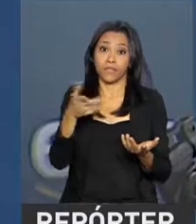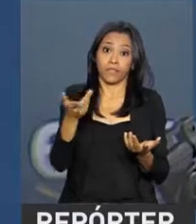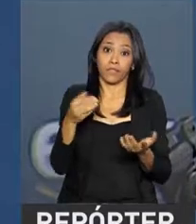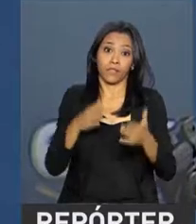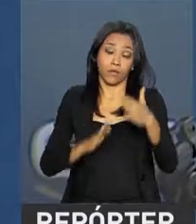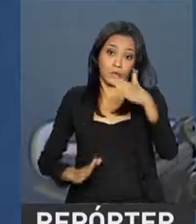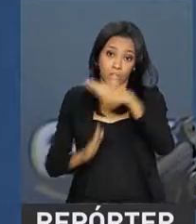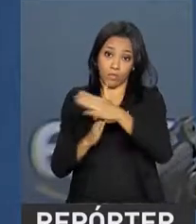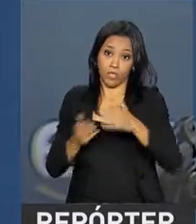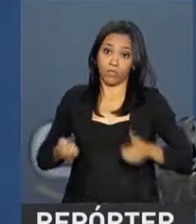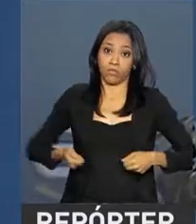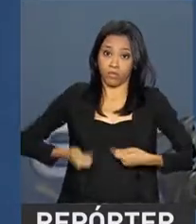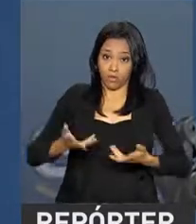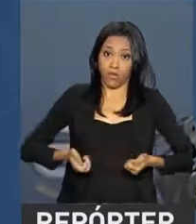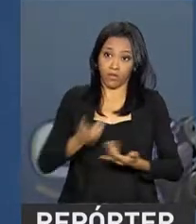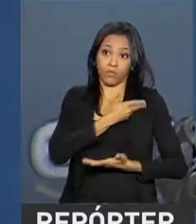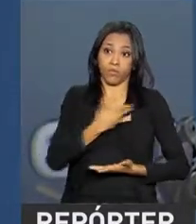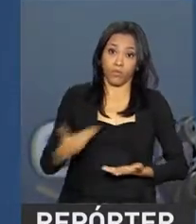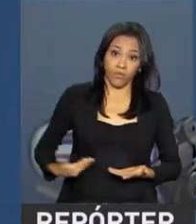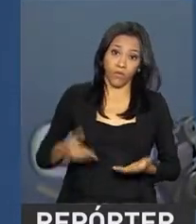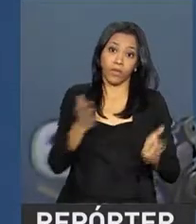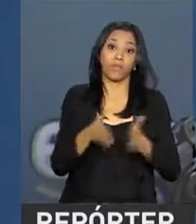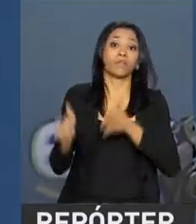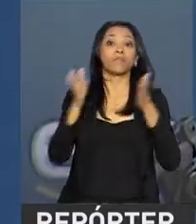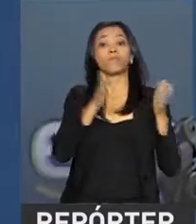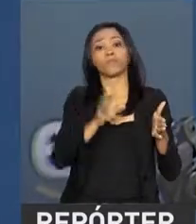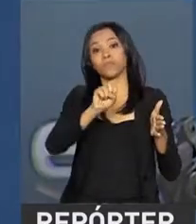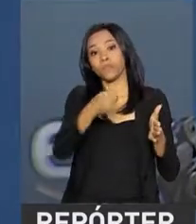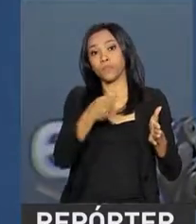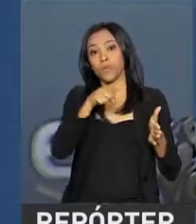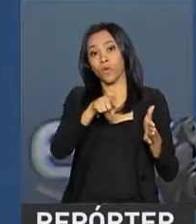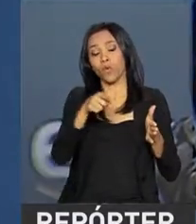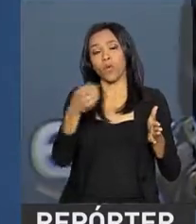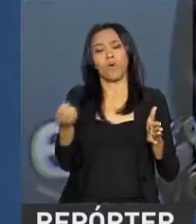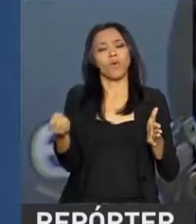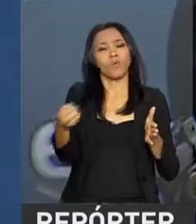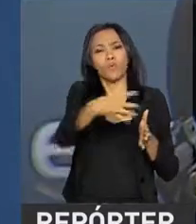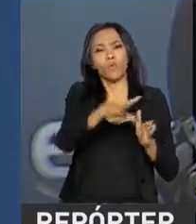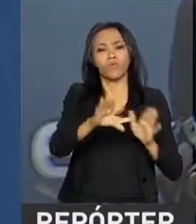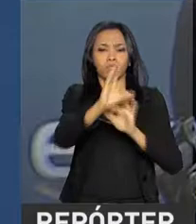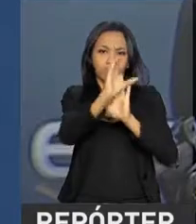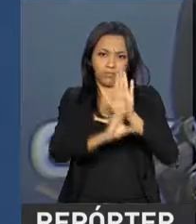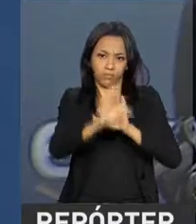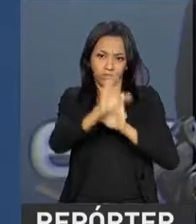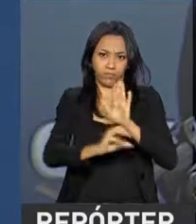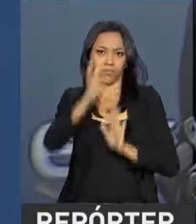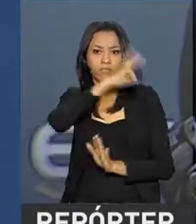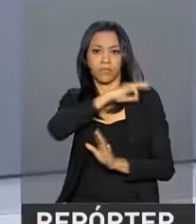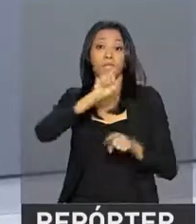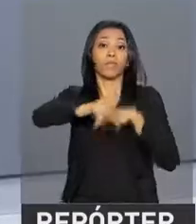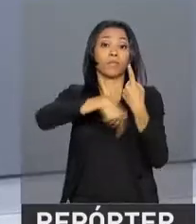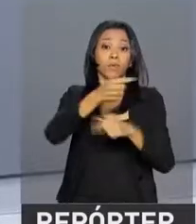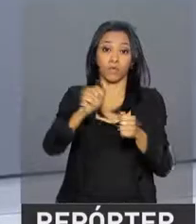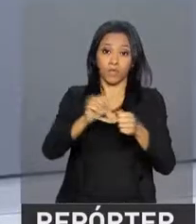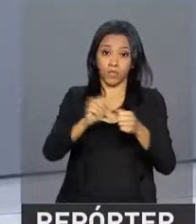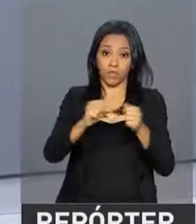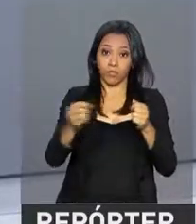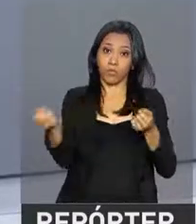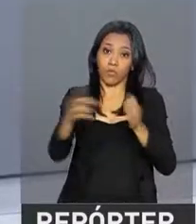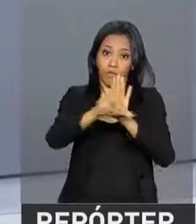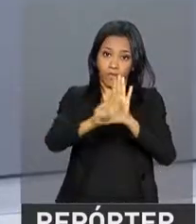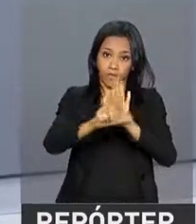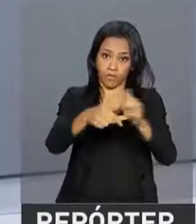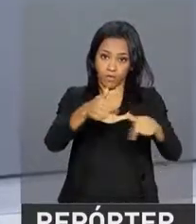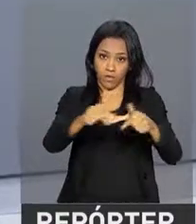teto, seja a reforma do ensino médio. Ao depois, fizemos a modernização trabalhista. E